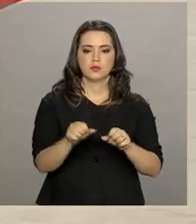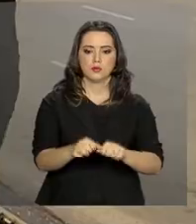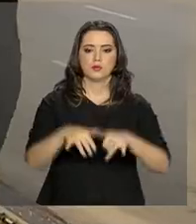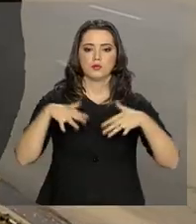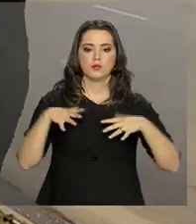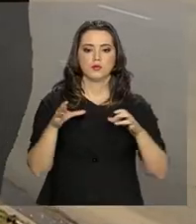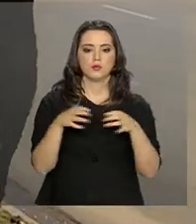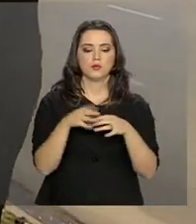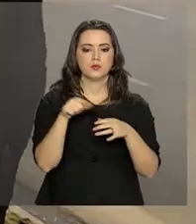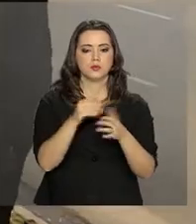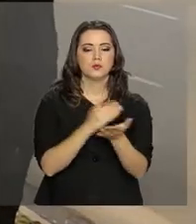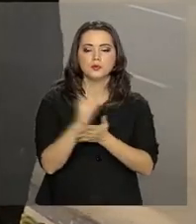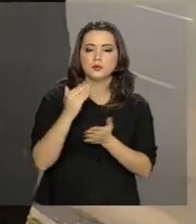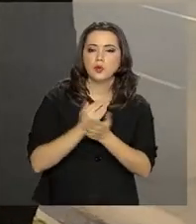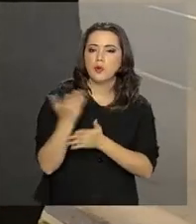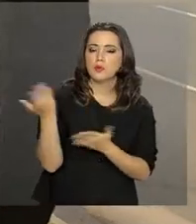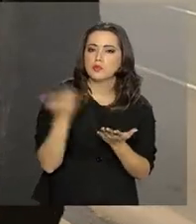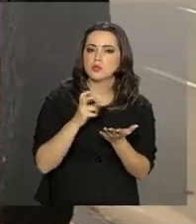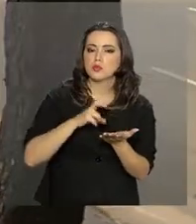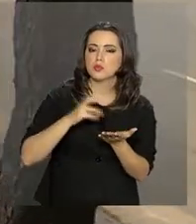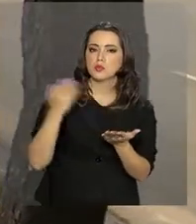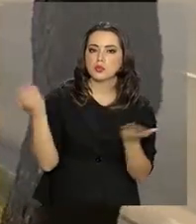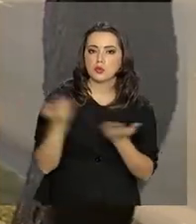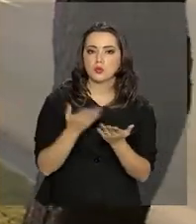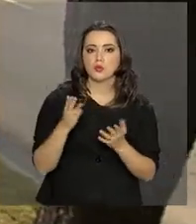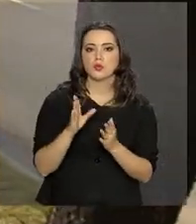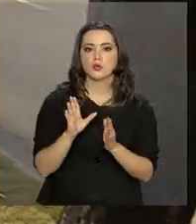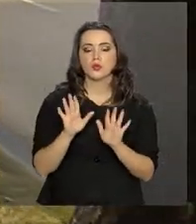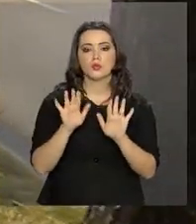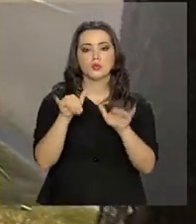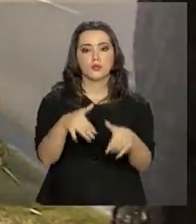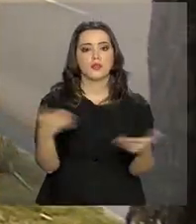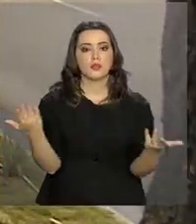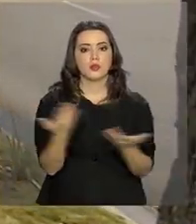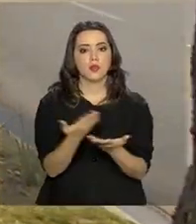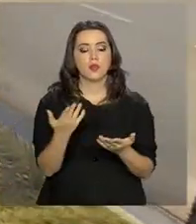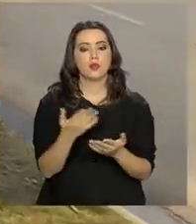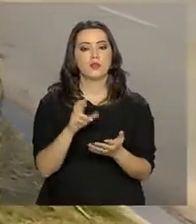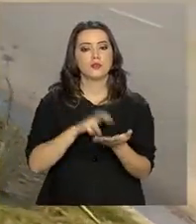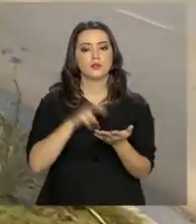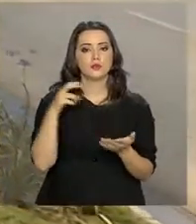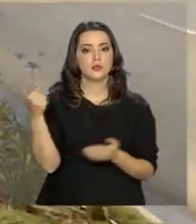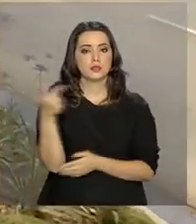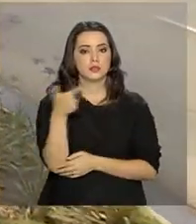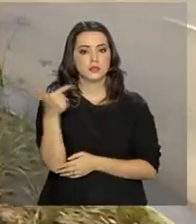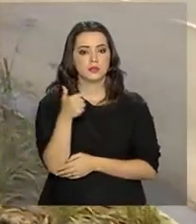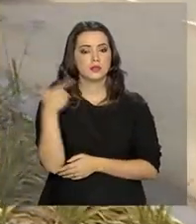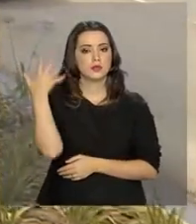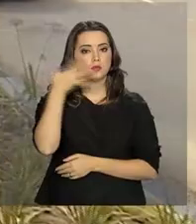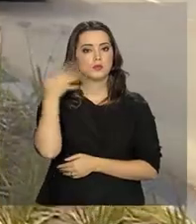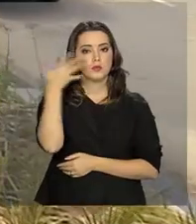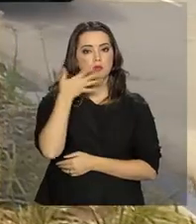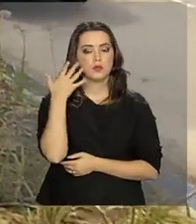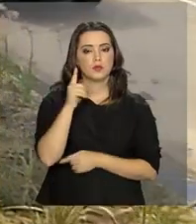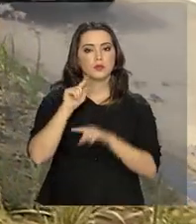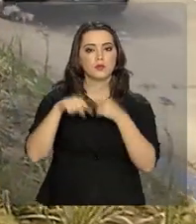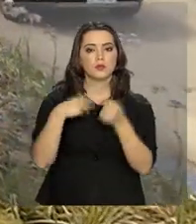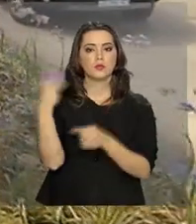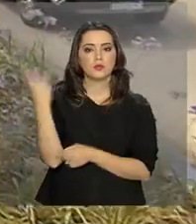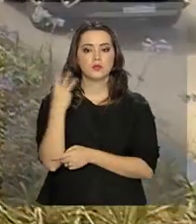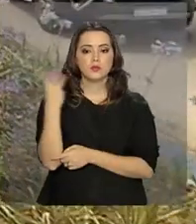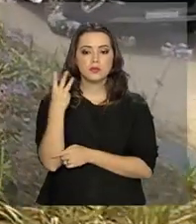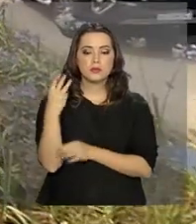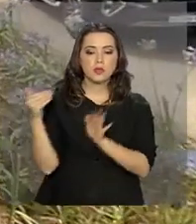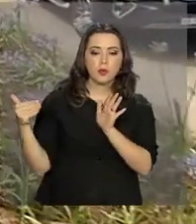de cúpula, que começou hoje e termina agora de manhã. Depois dessa segunda sessão, como explicou a Gabriela, vai ter a terceira